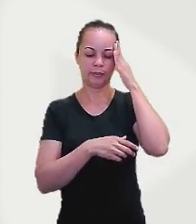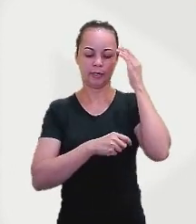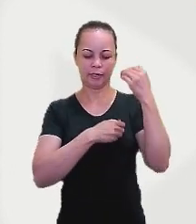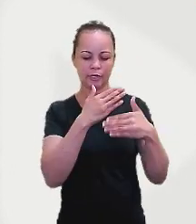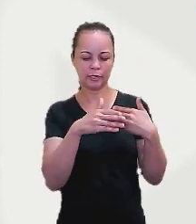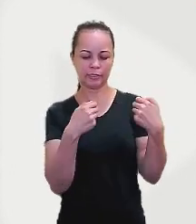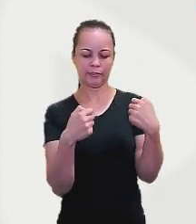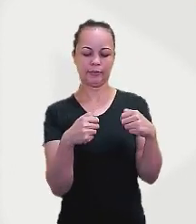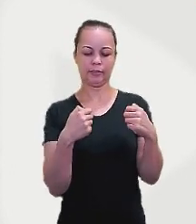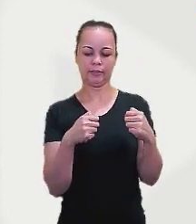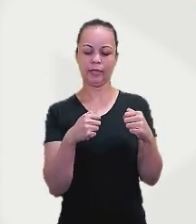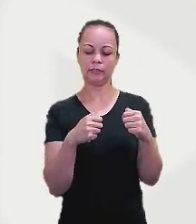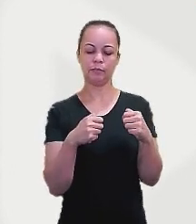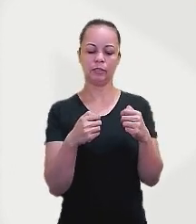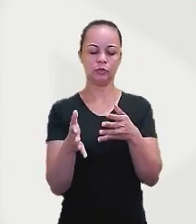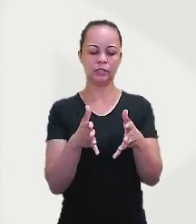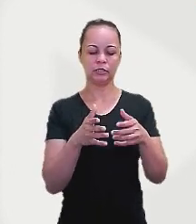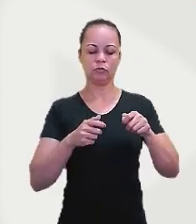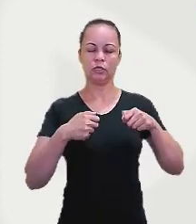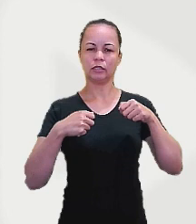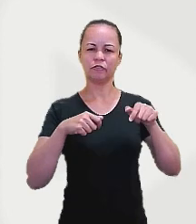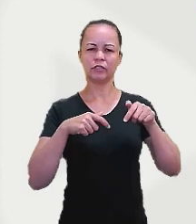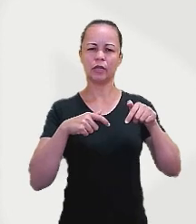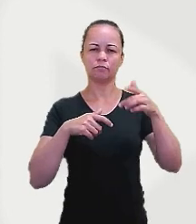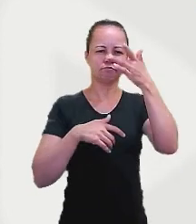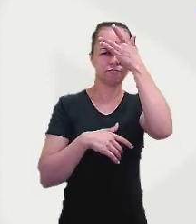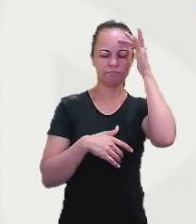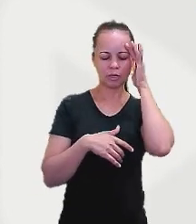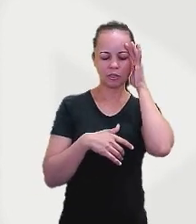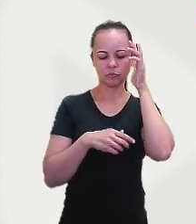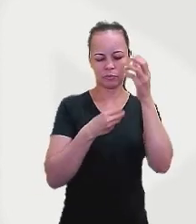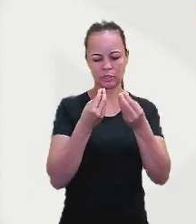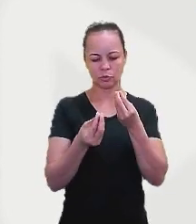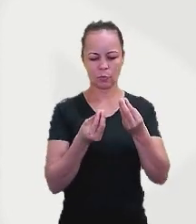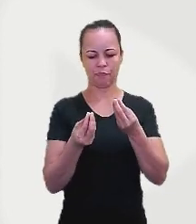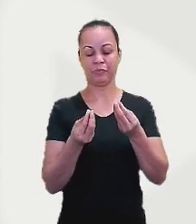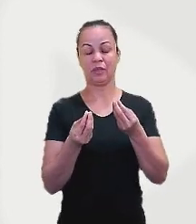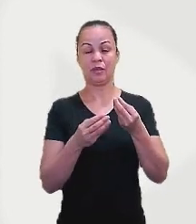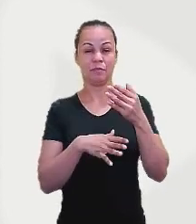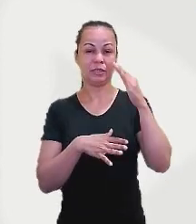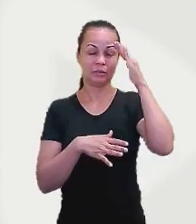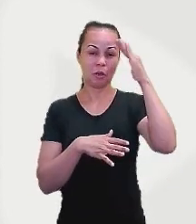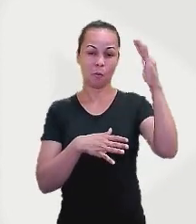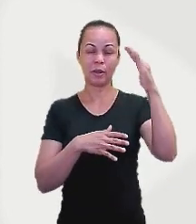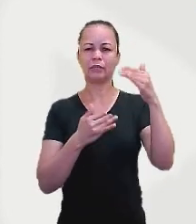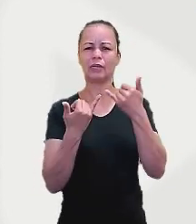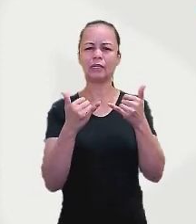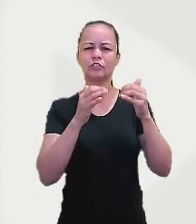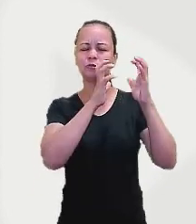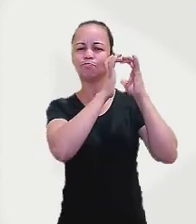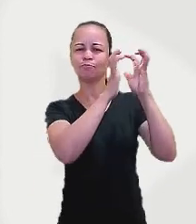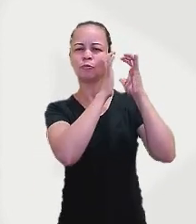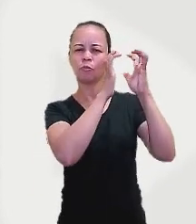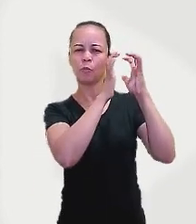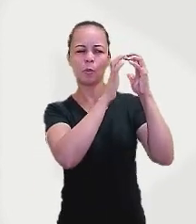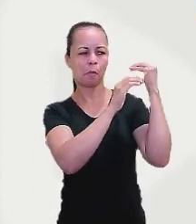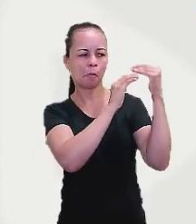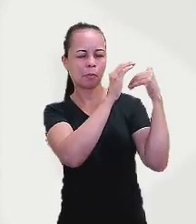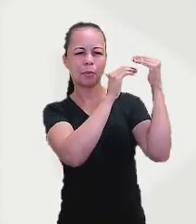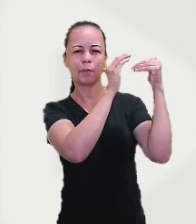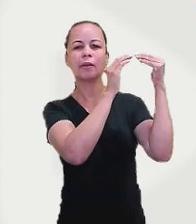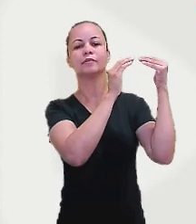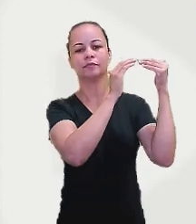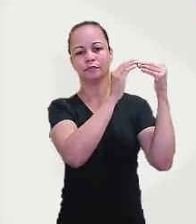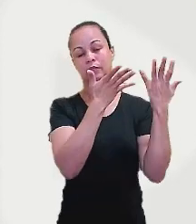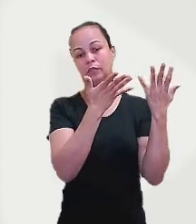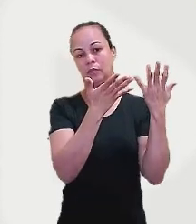Principalmente promove o cérebro de energia suficiente para o quê? Para o seu funcionamento. Então, posso dizer